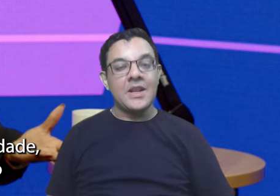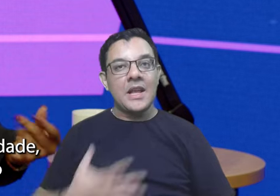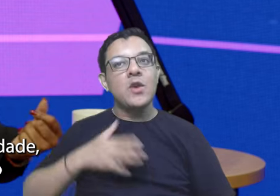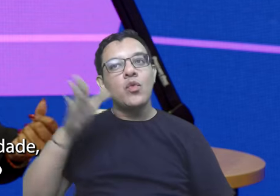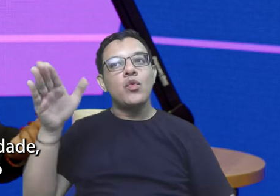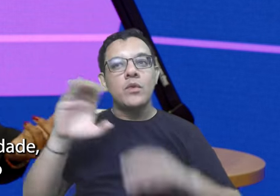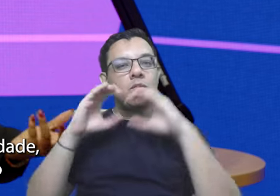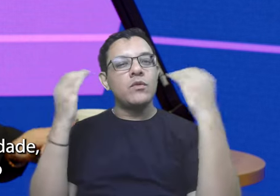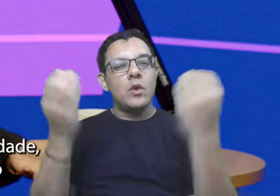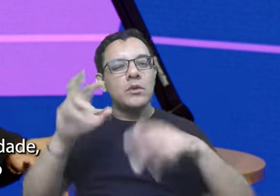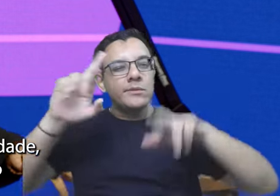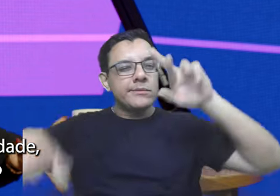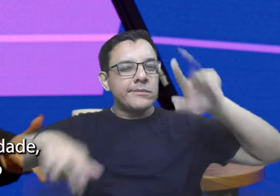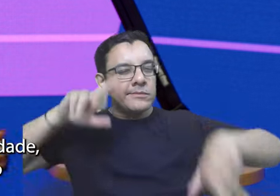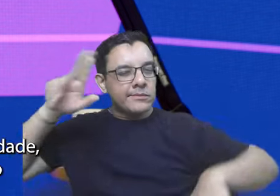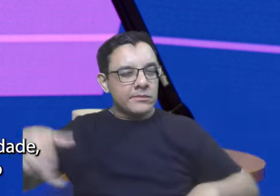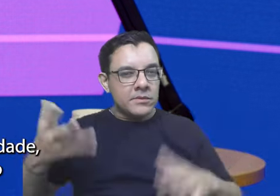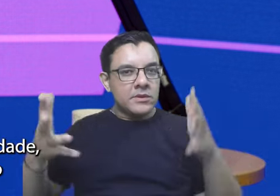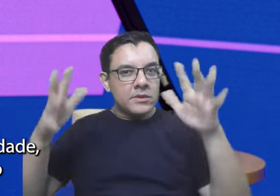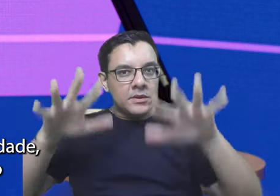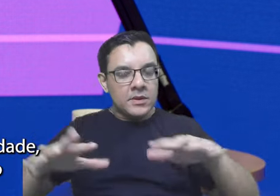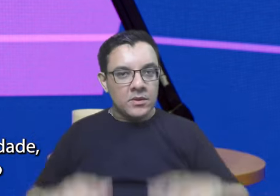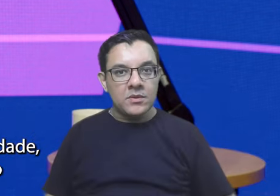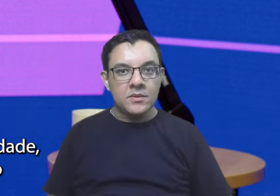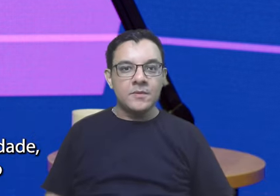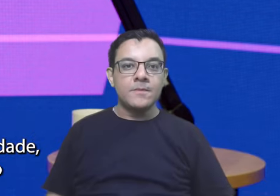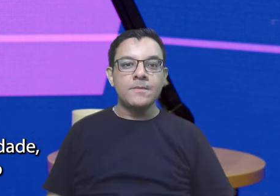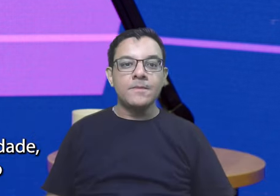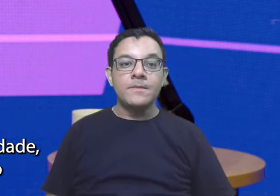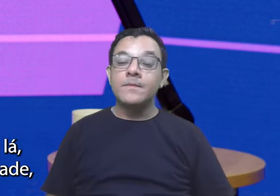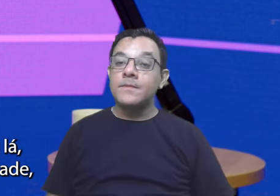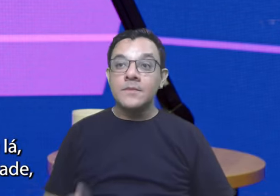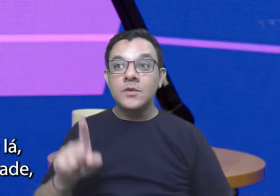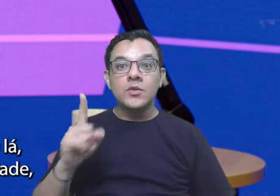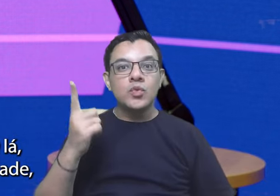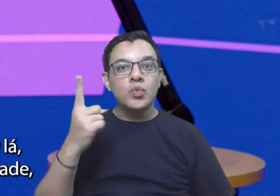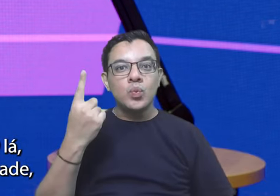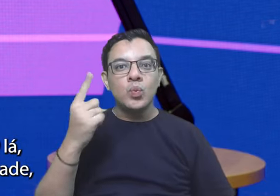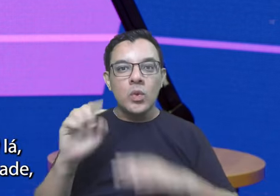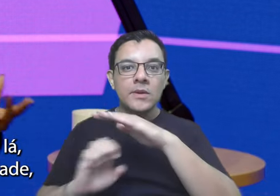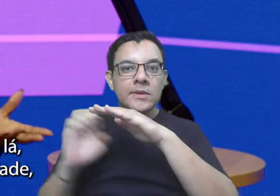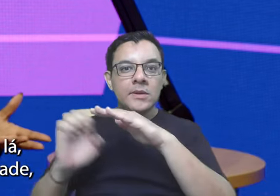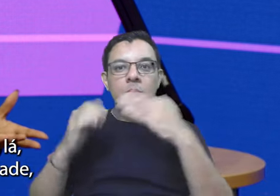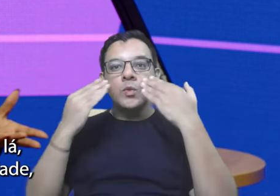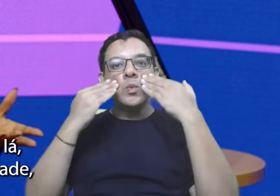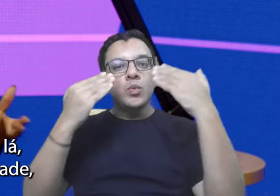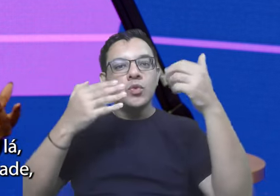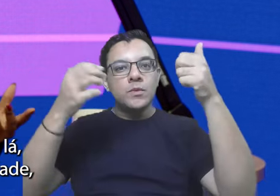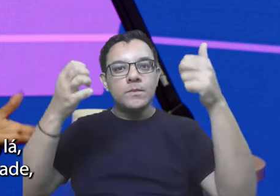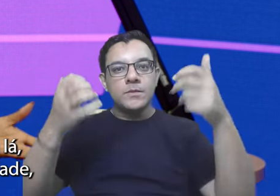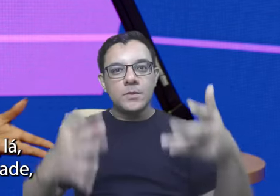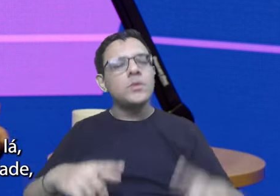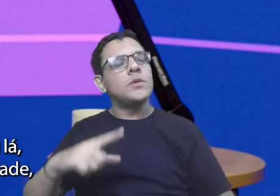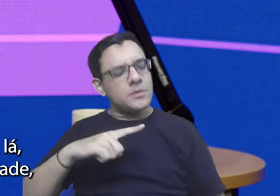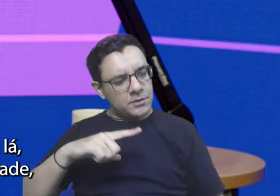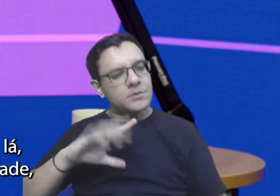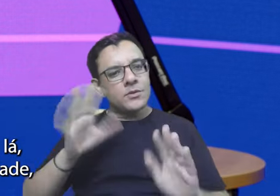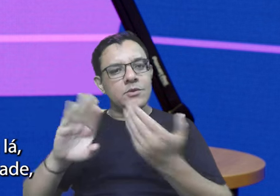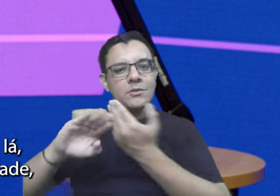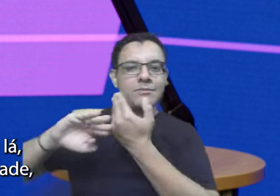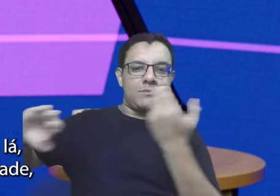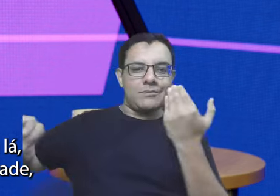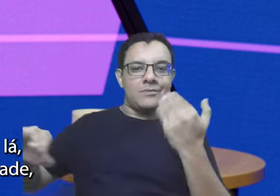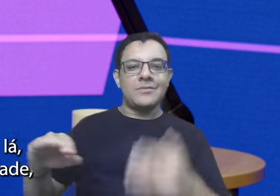num Fórum de diversidade inclusão e pert cimento e uma indústria apresentou lá eles já tem a